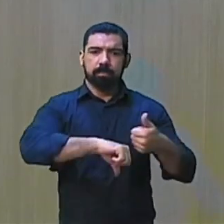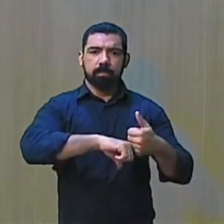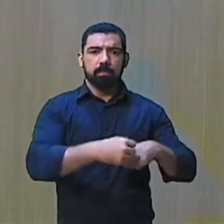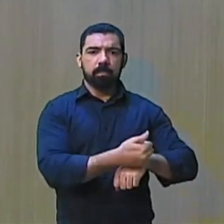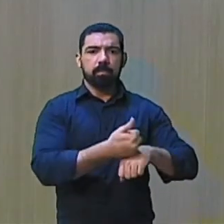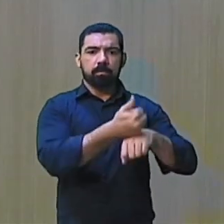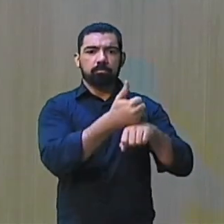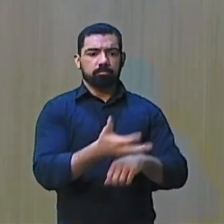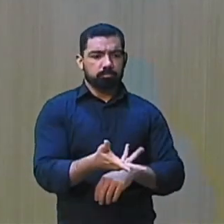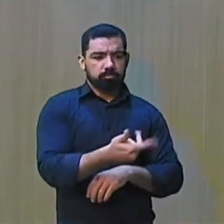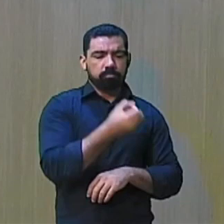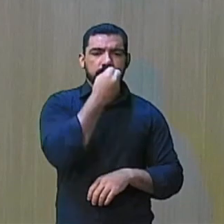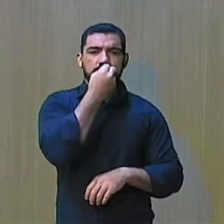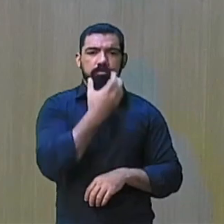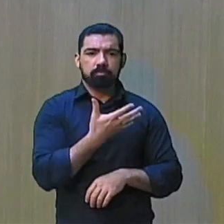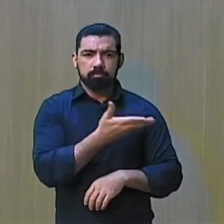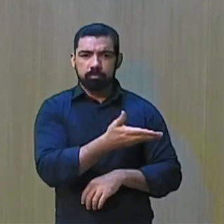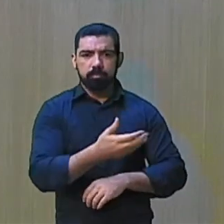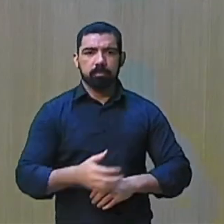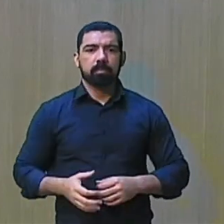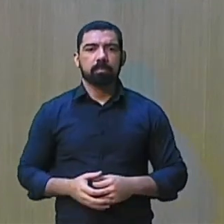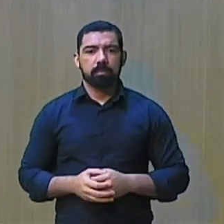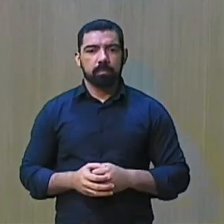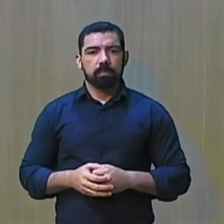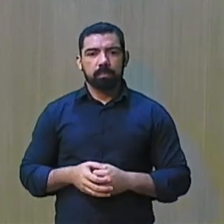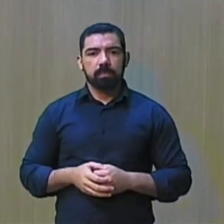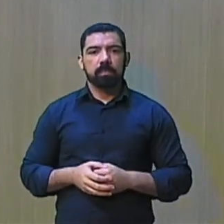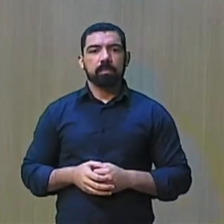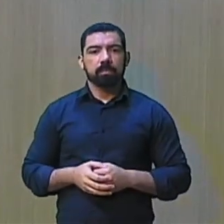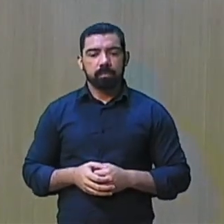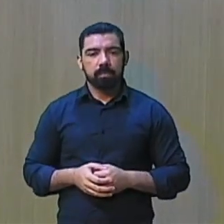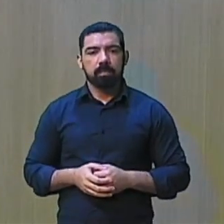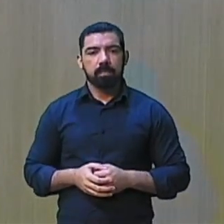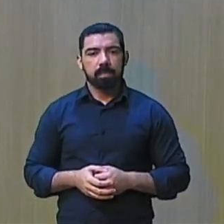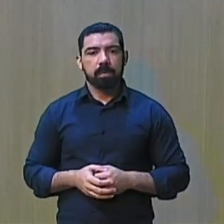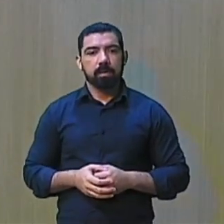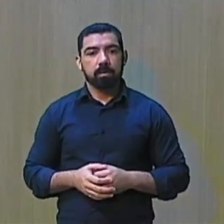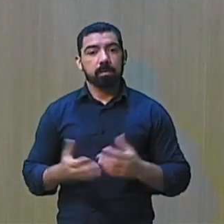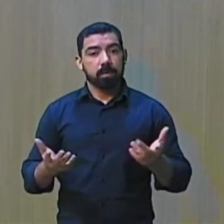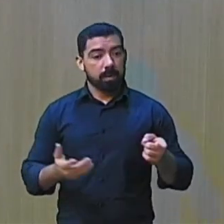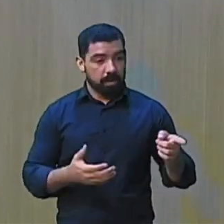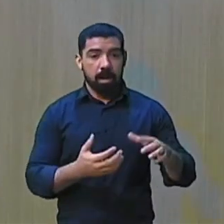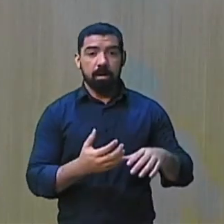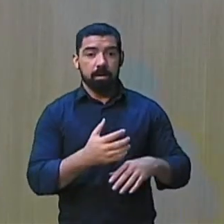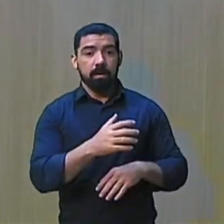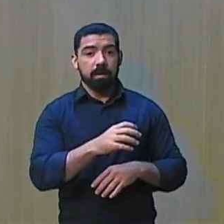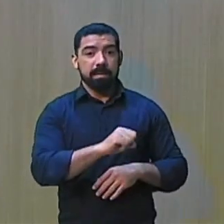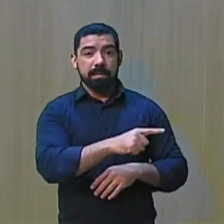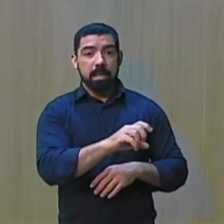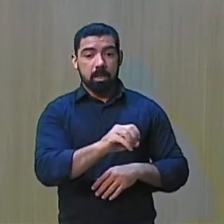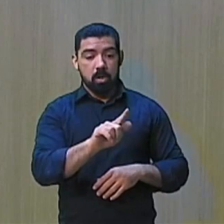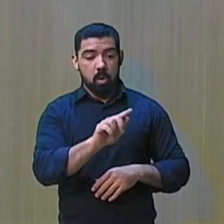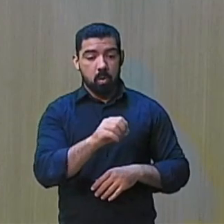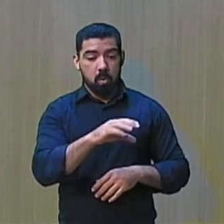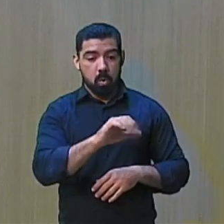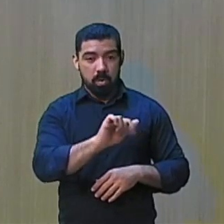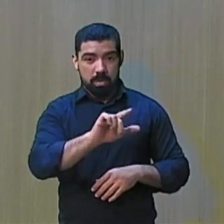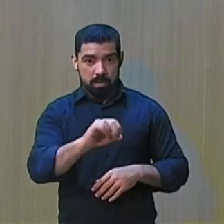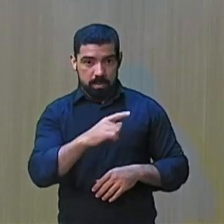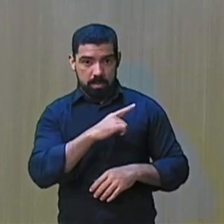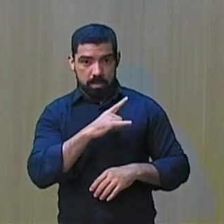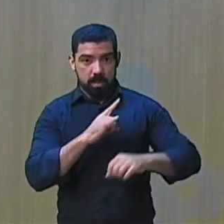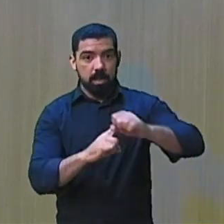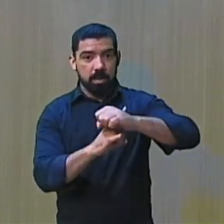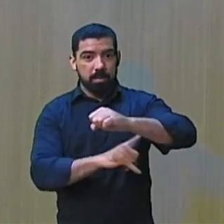qualificação lá como é um celeiro Industrial por conta do complexo industrial e